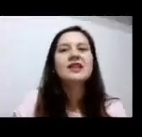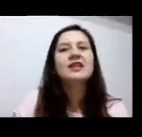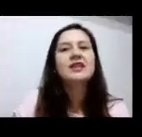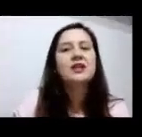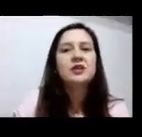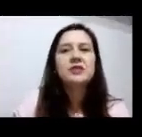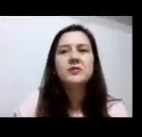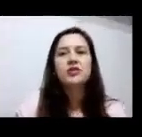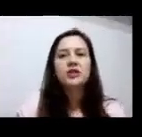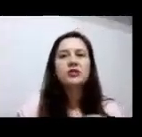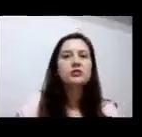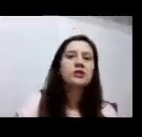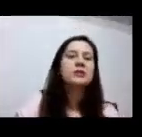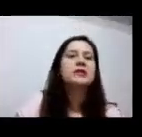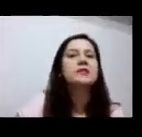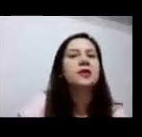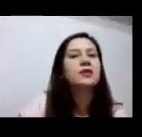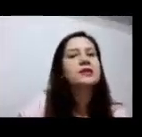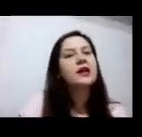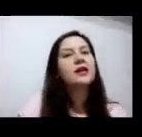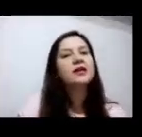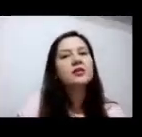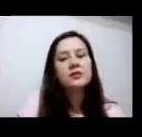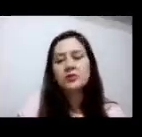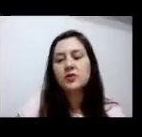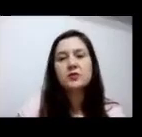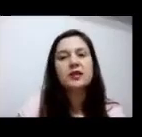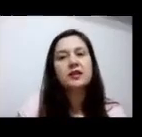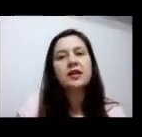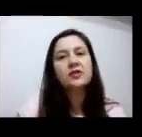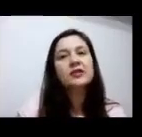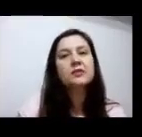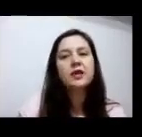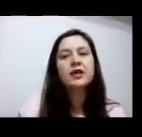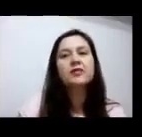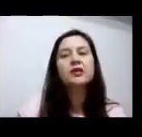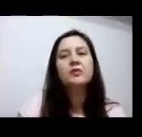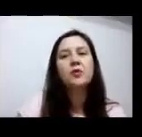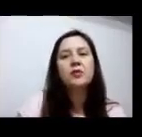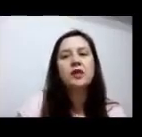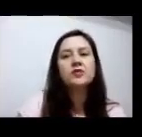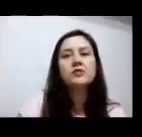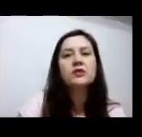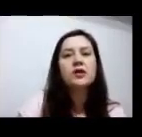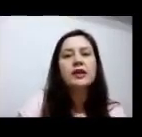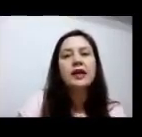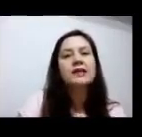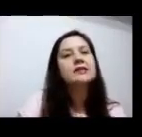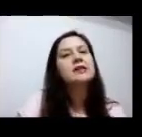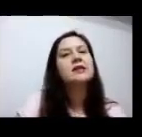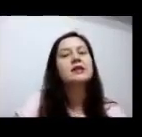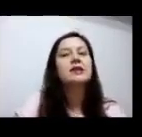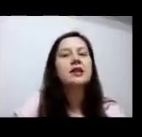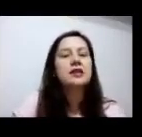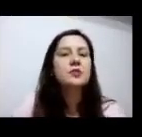Na Secretaria Municipal de Agricultura e Abastecimento, a Sagra, nós temos como secretário também o Levi Momesso.